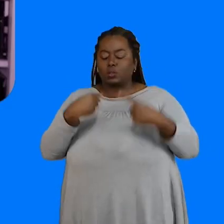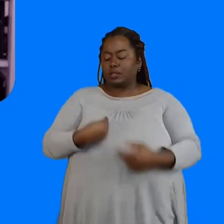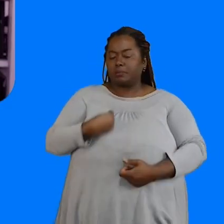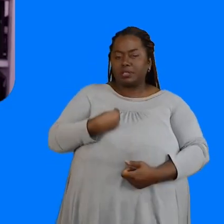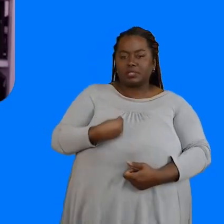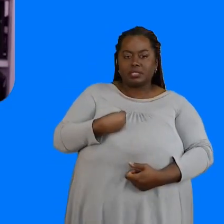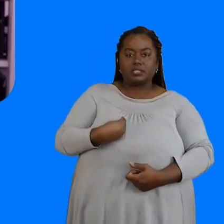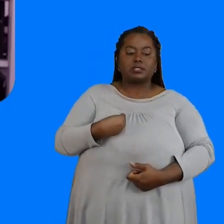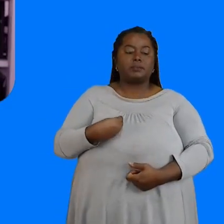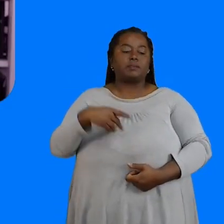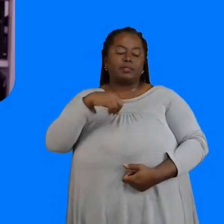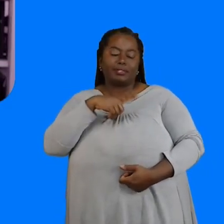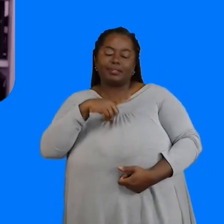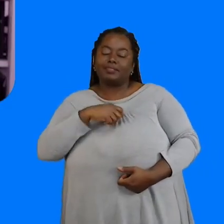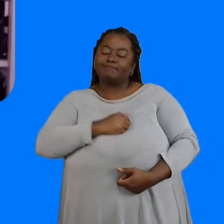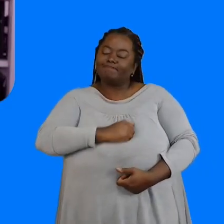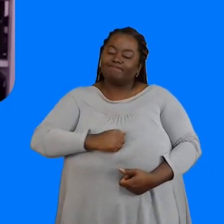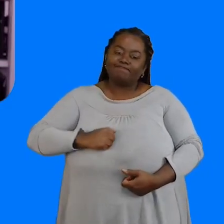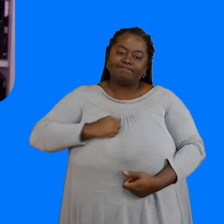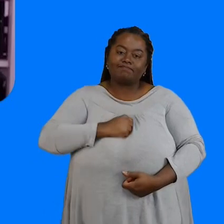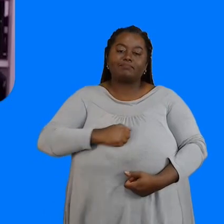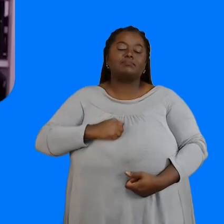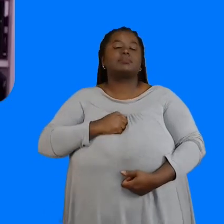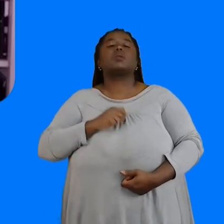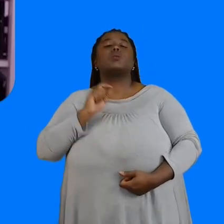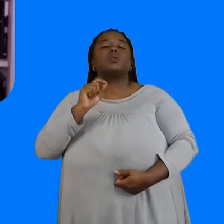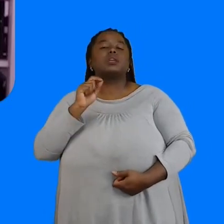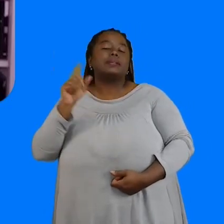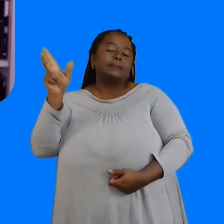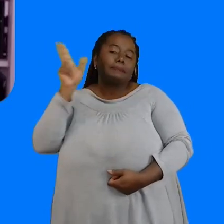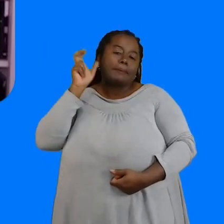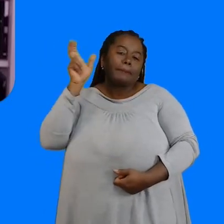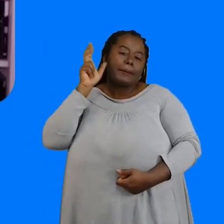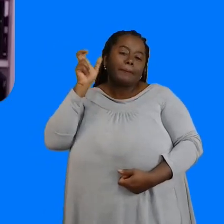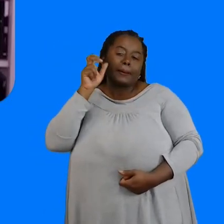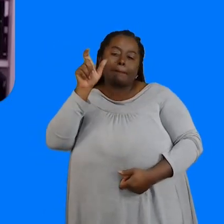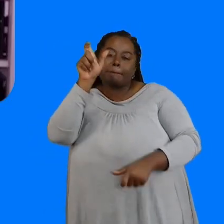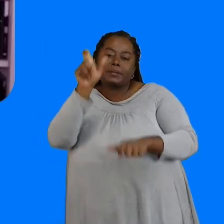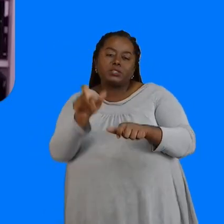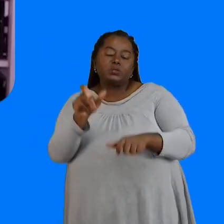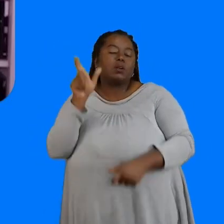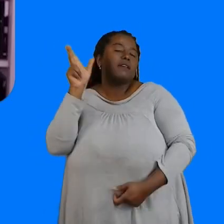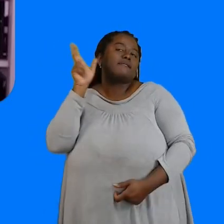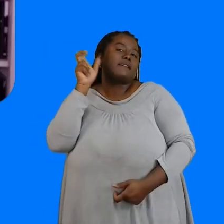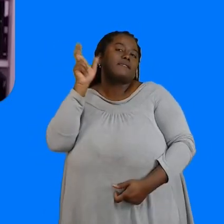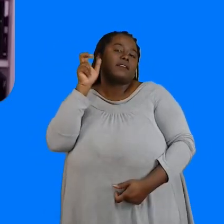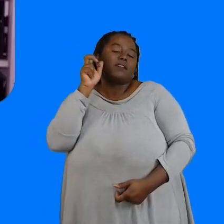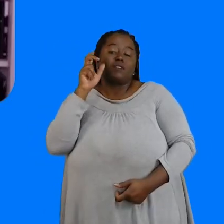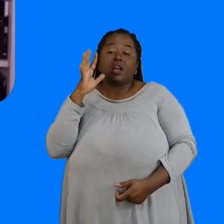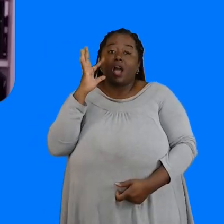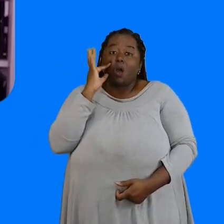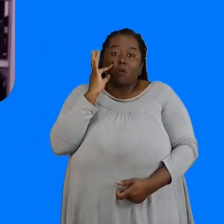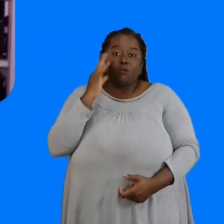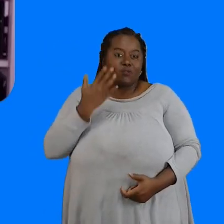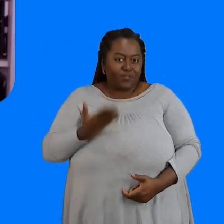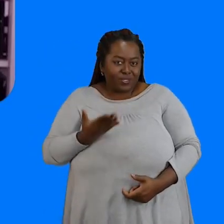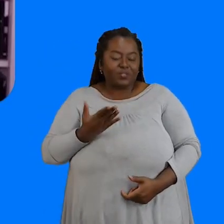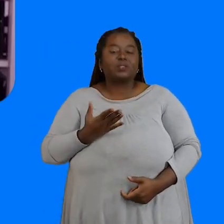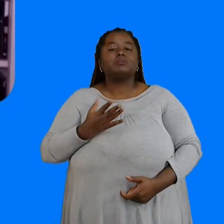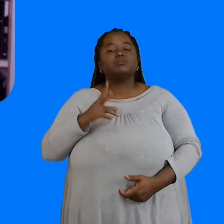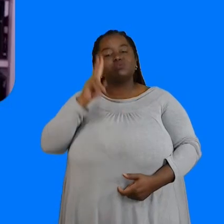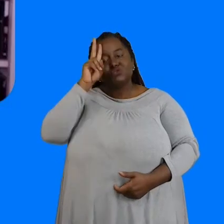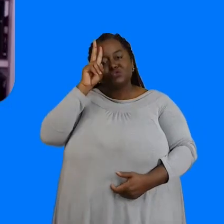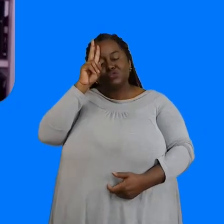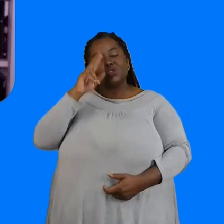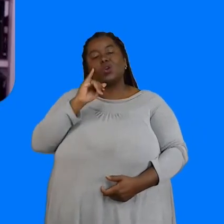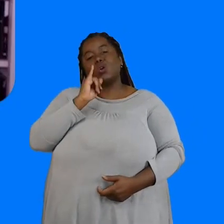Temos muita saudade de ouvir alguém a falar ao vivo, não é? E um contador de histórias vive do ao